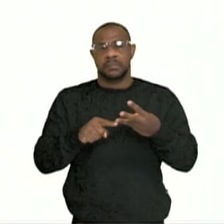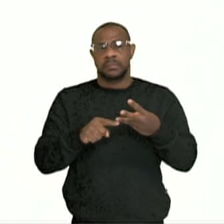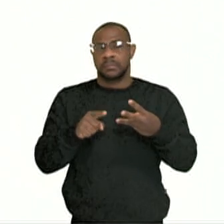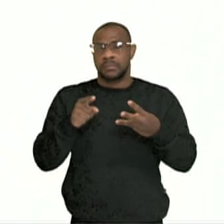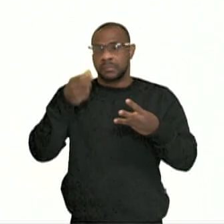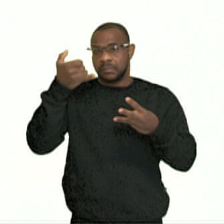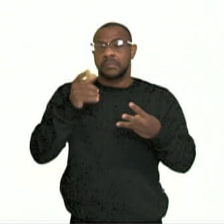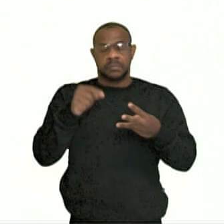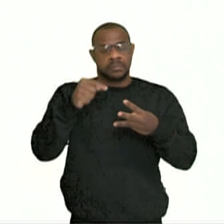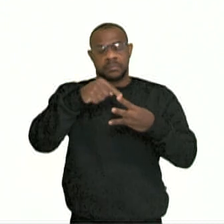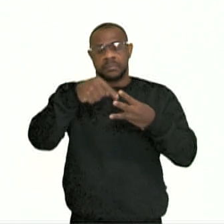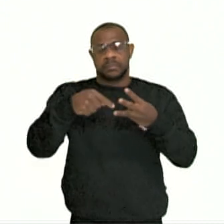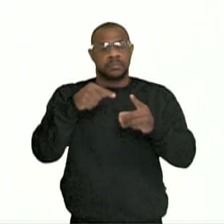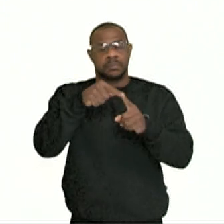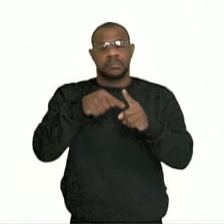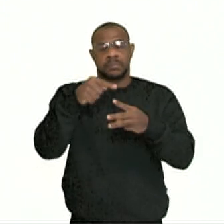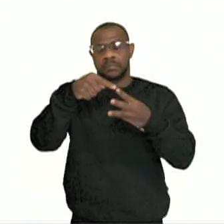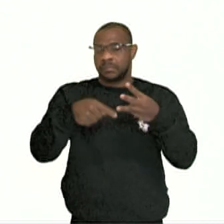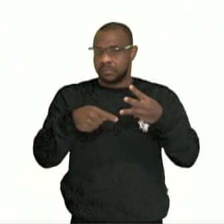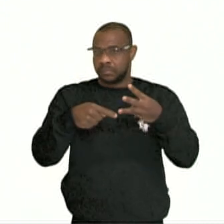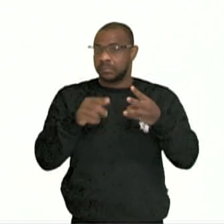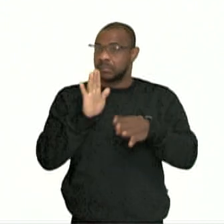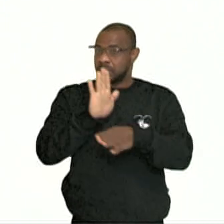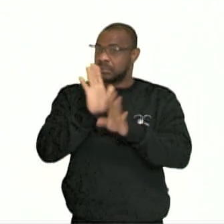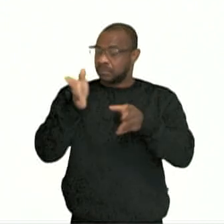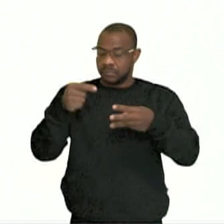para você escrever os três tipos e eu te ajudei.